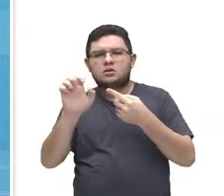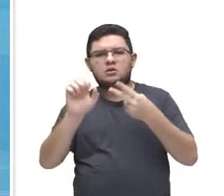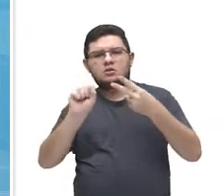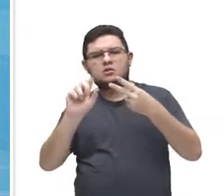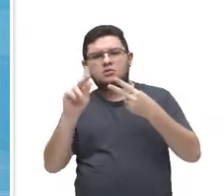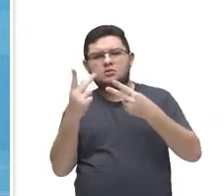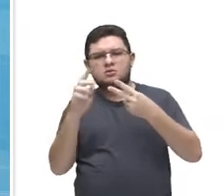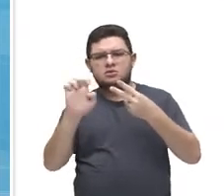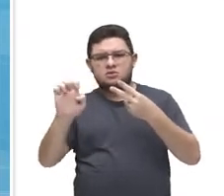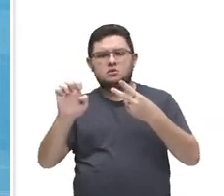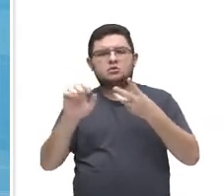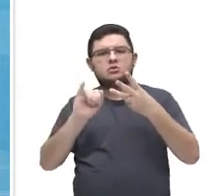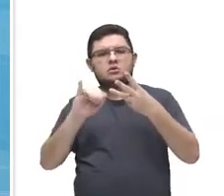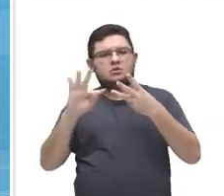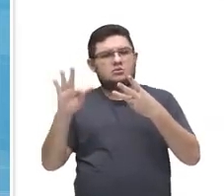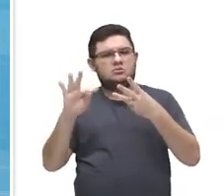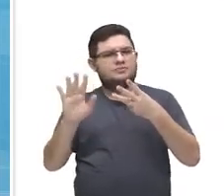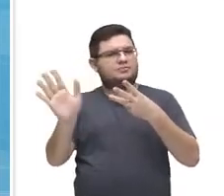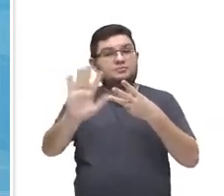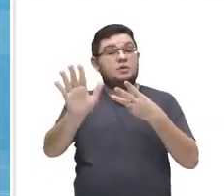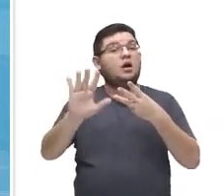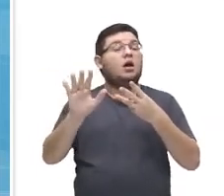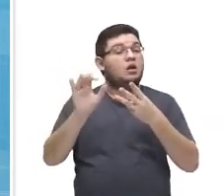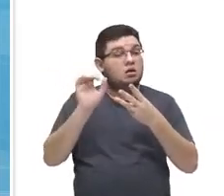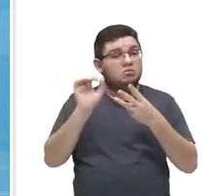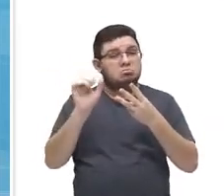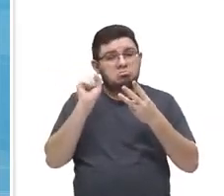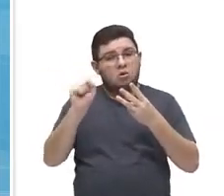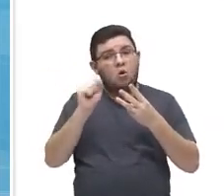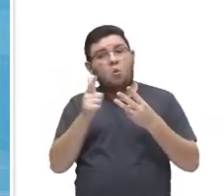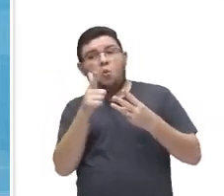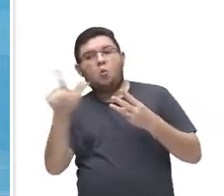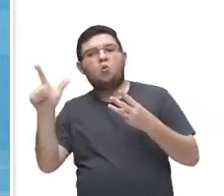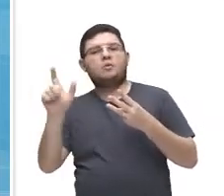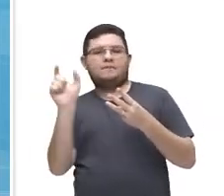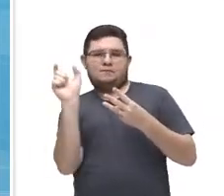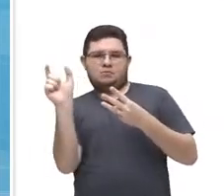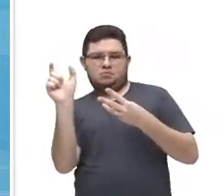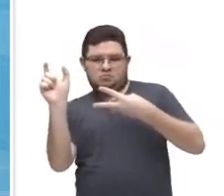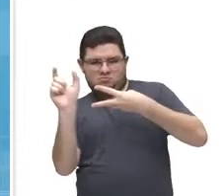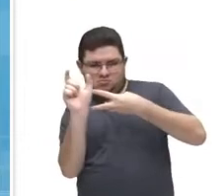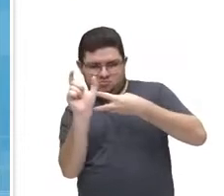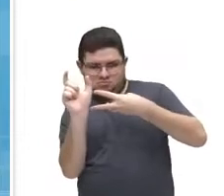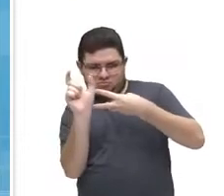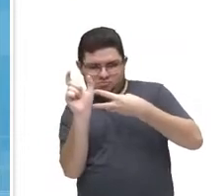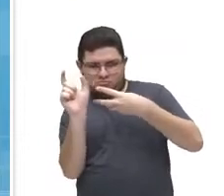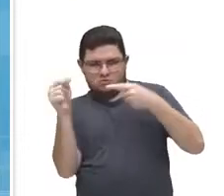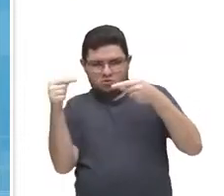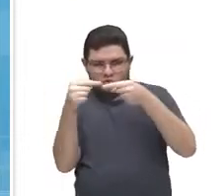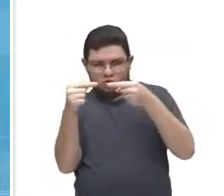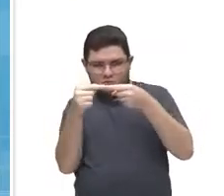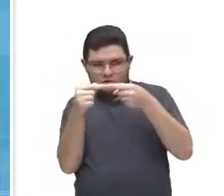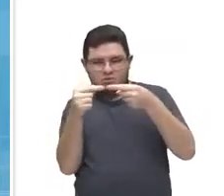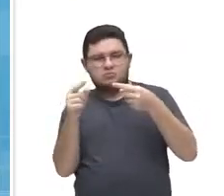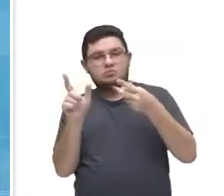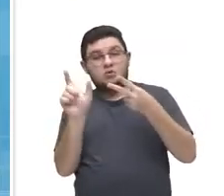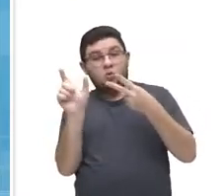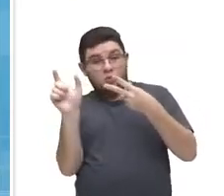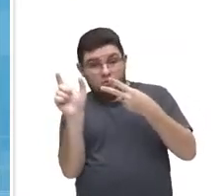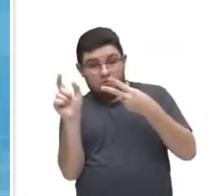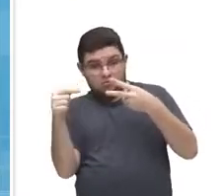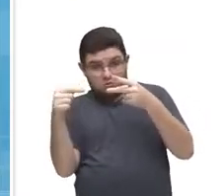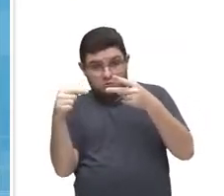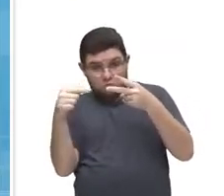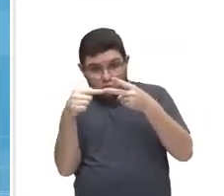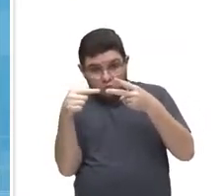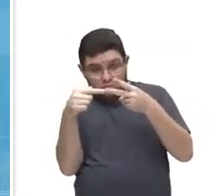palavra equivalente, como é o caso aqui de United States, que é um nome próprio. Ainda assim, essa regra de terceira